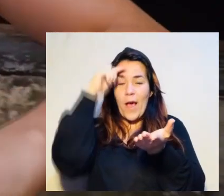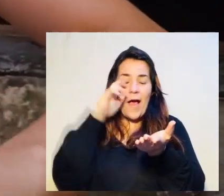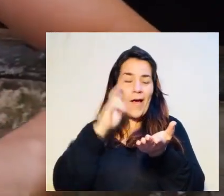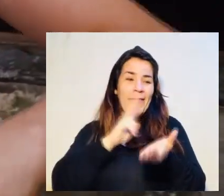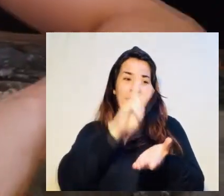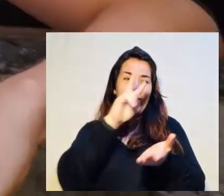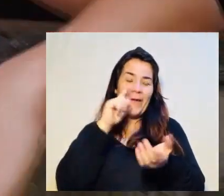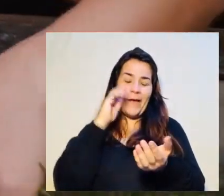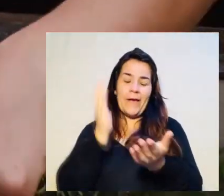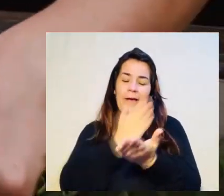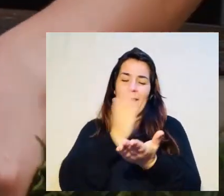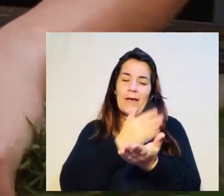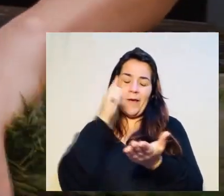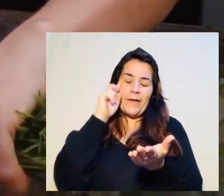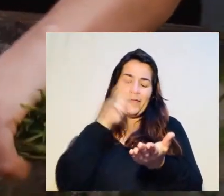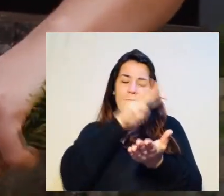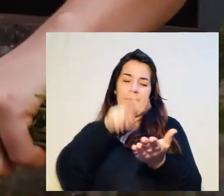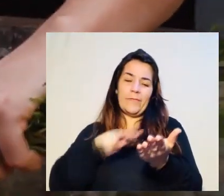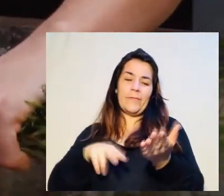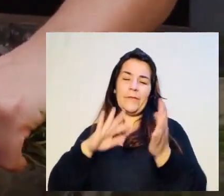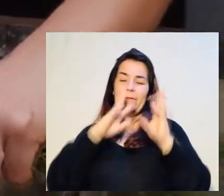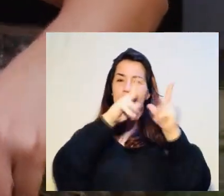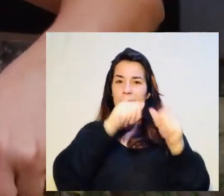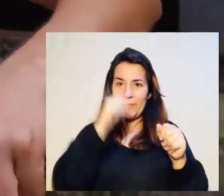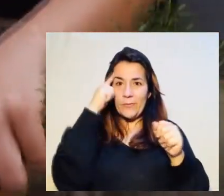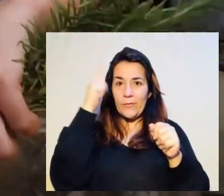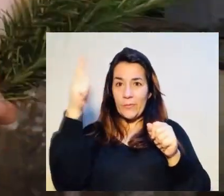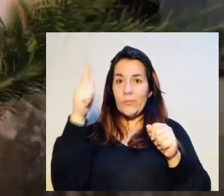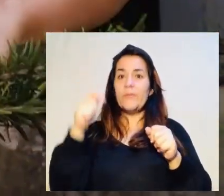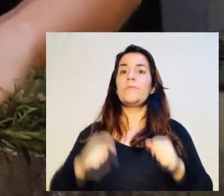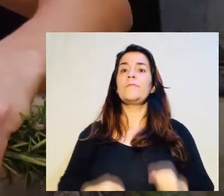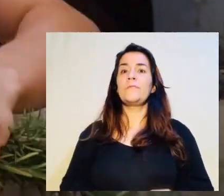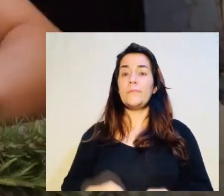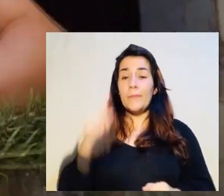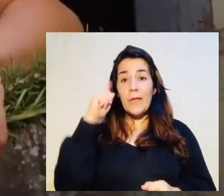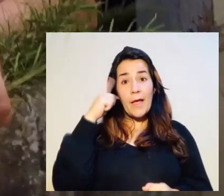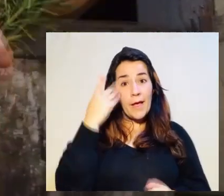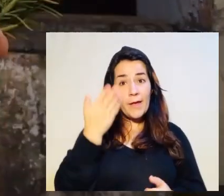farmacêutica? Ou o nosso livro de consulta, né? Porque é Bíblia.